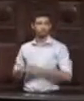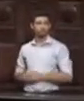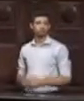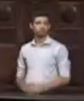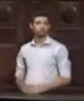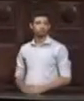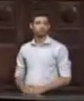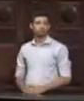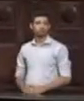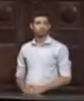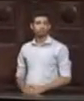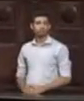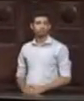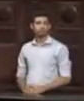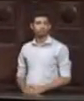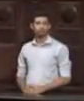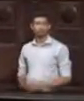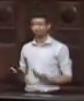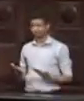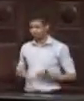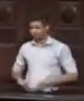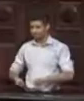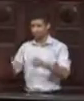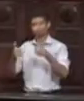e interesses